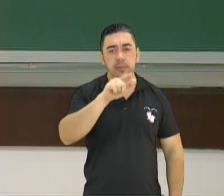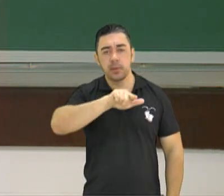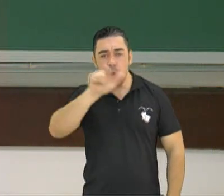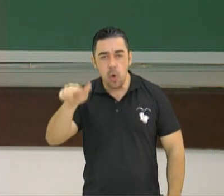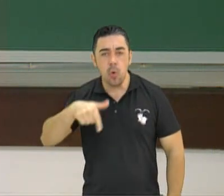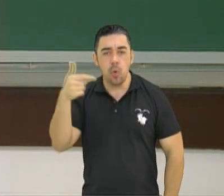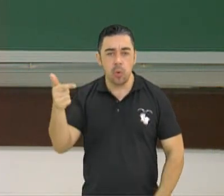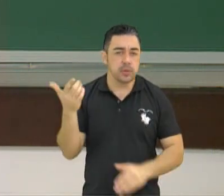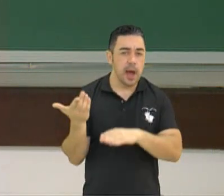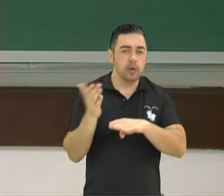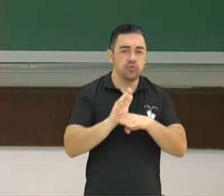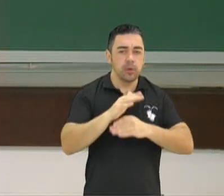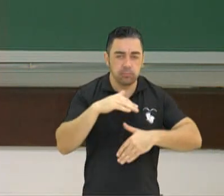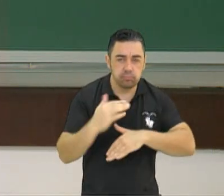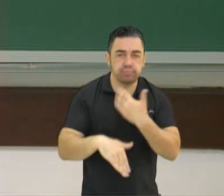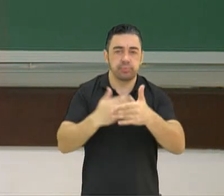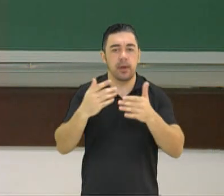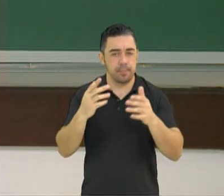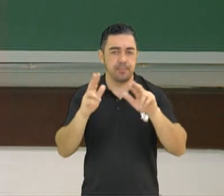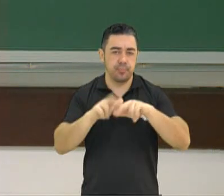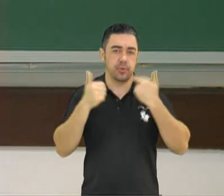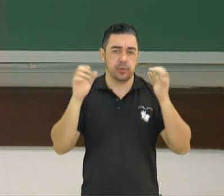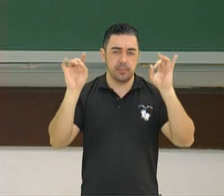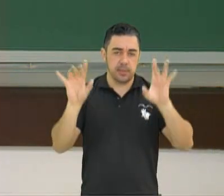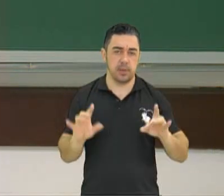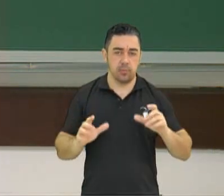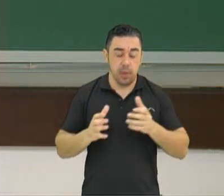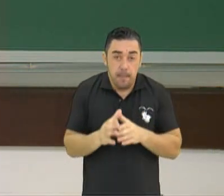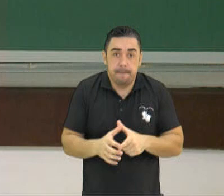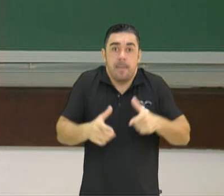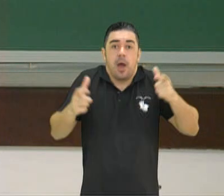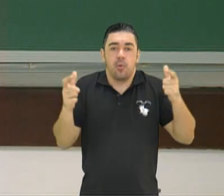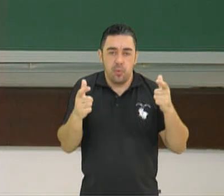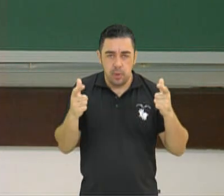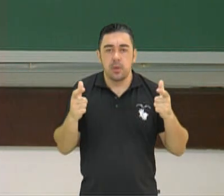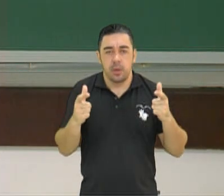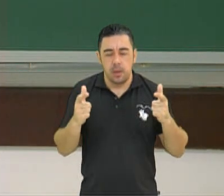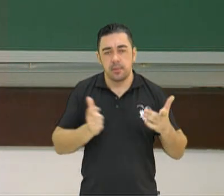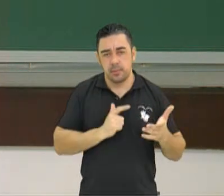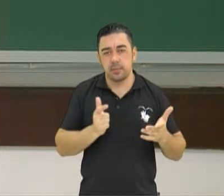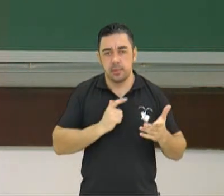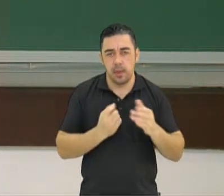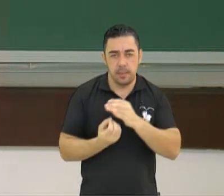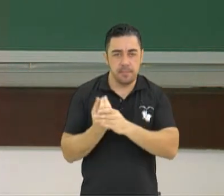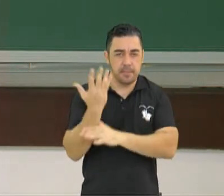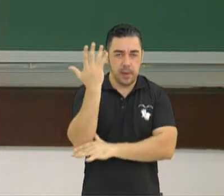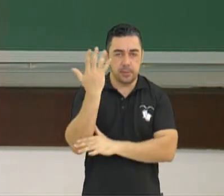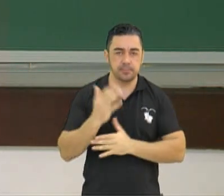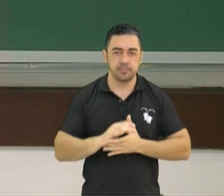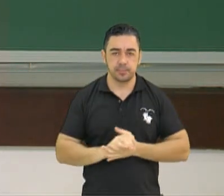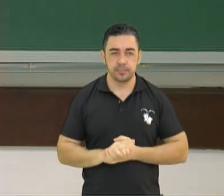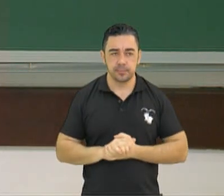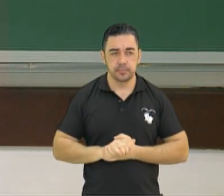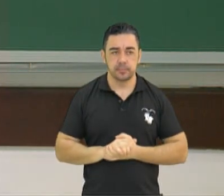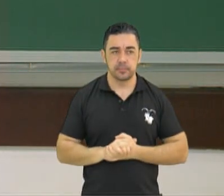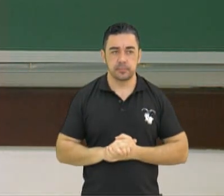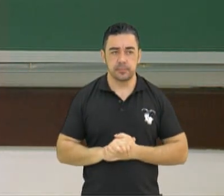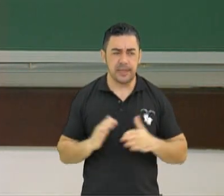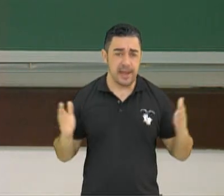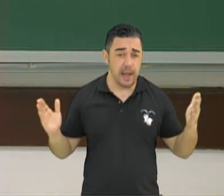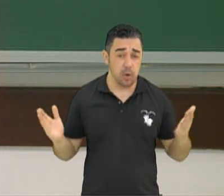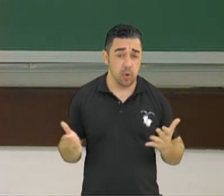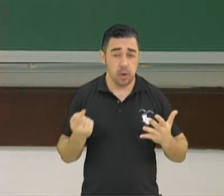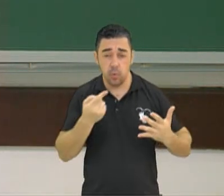se reproduzir. Isso tornou ela tão especial que ela ocupa tantos ambientes. Ela é a maioria entre as plantas, né? E